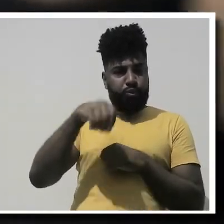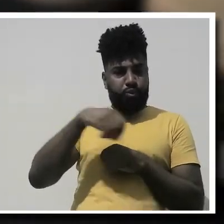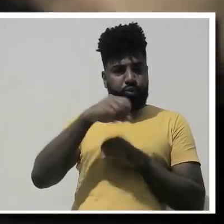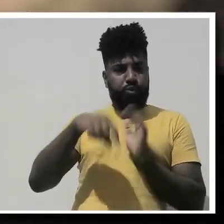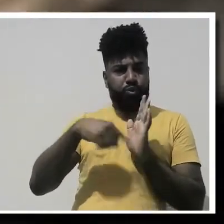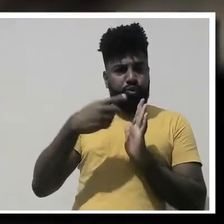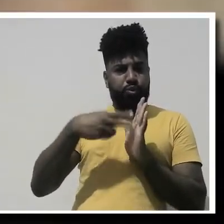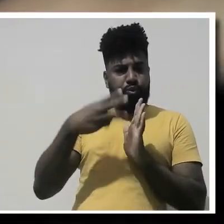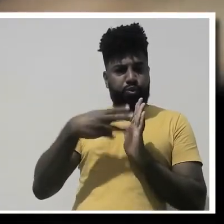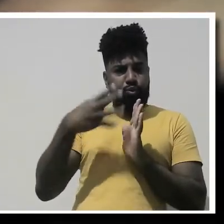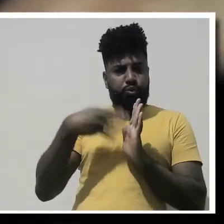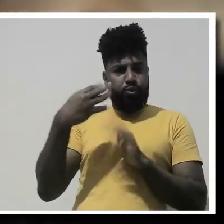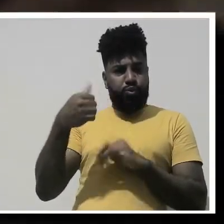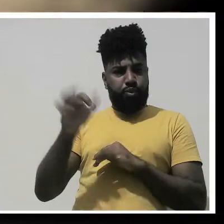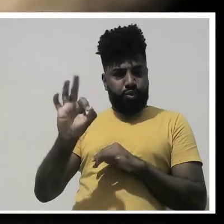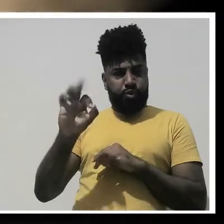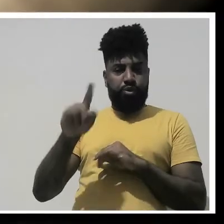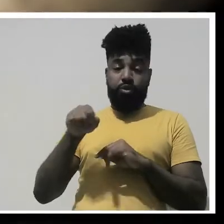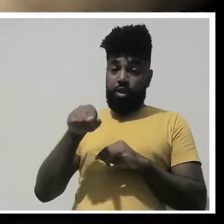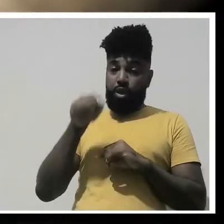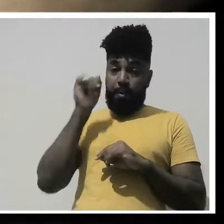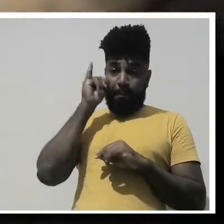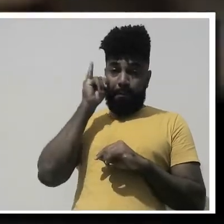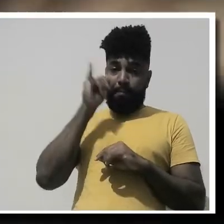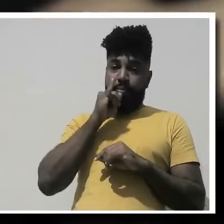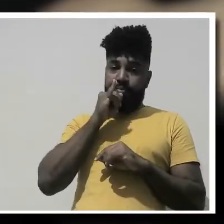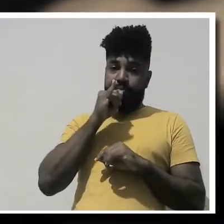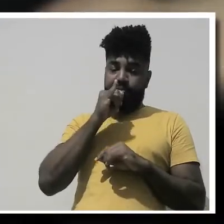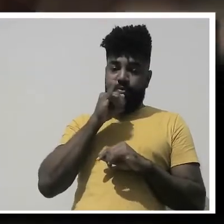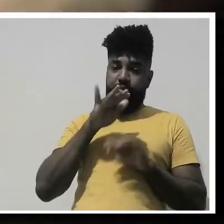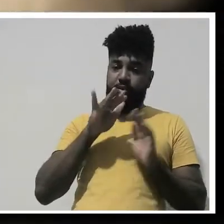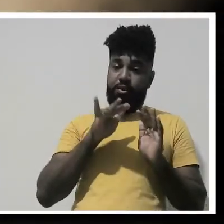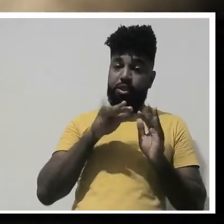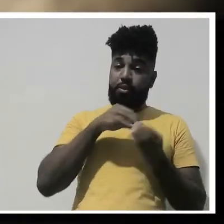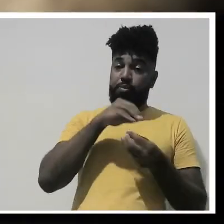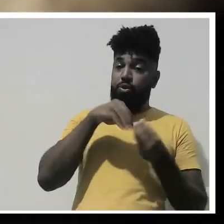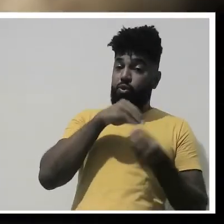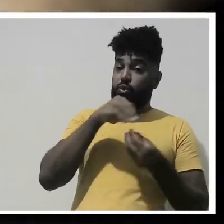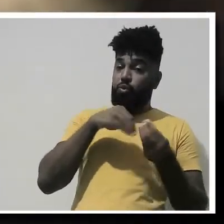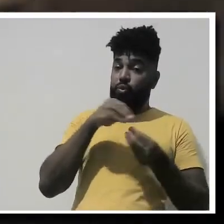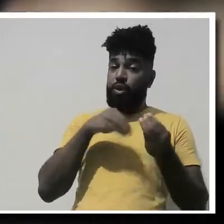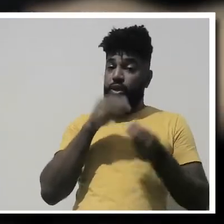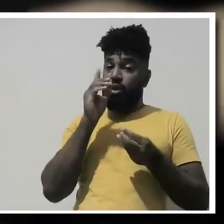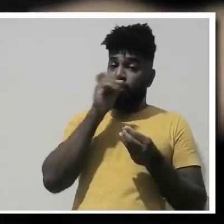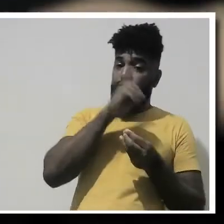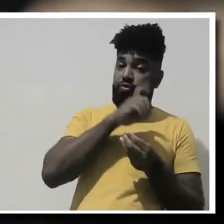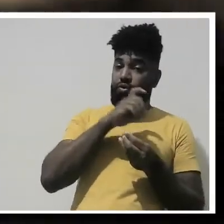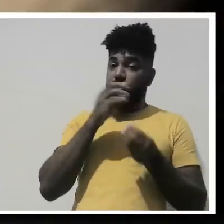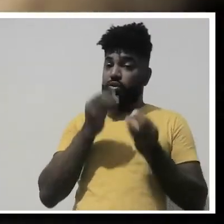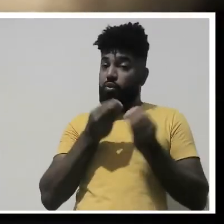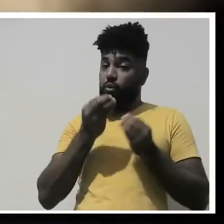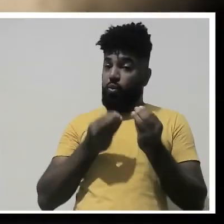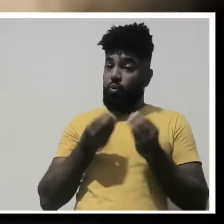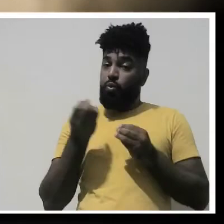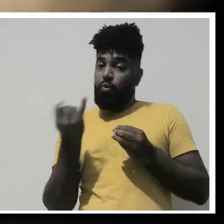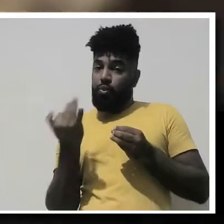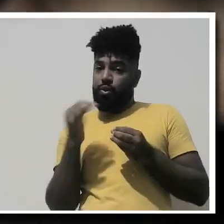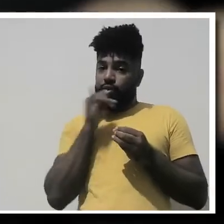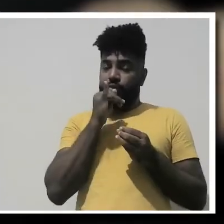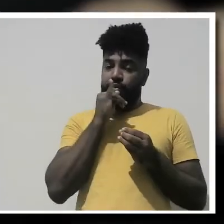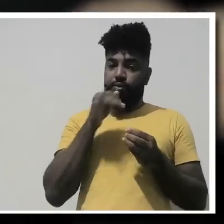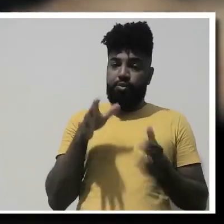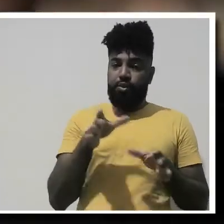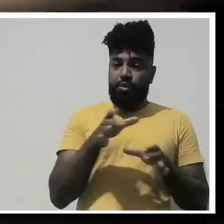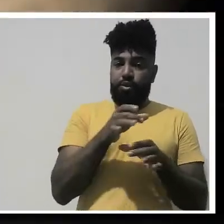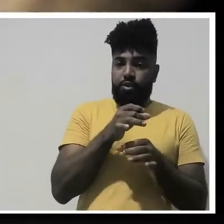de homogeneização umas 10 vezes, mas isso também depende da dificuldade de solubilizar certas substâncias. Eu estou segurando assim para mostrar a